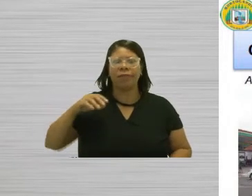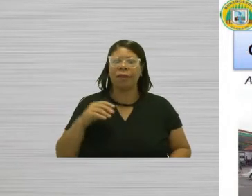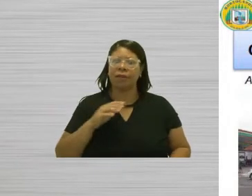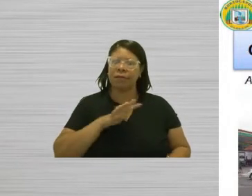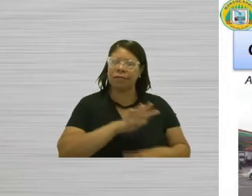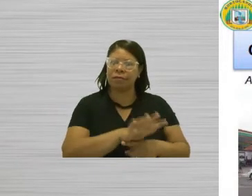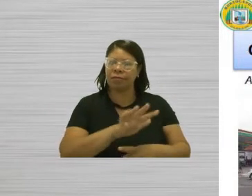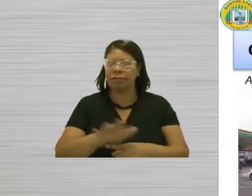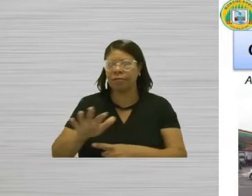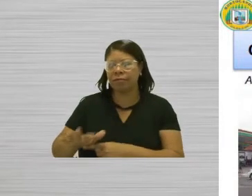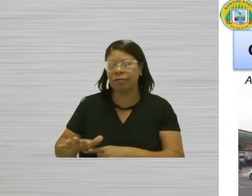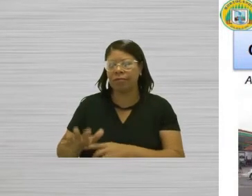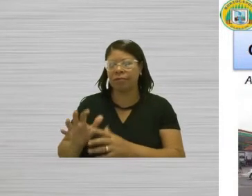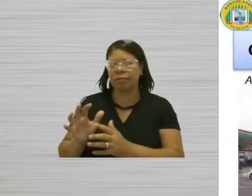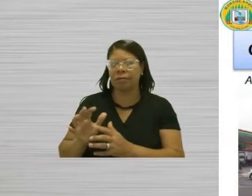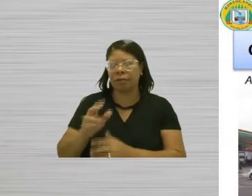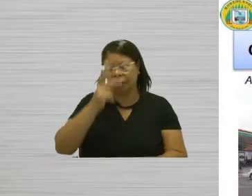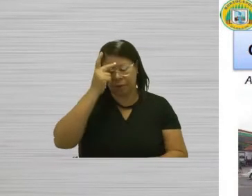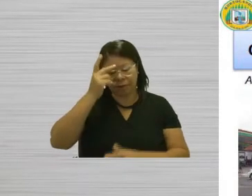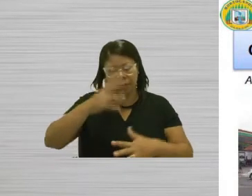nós